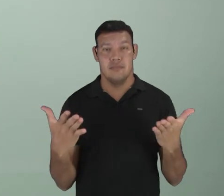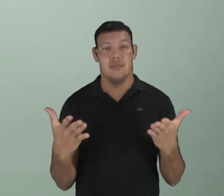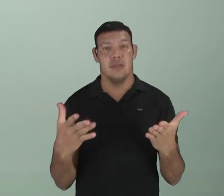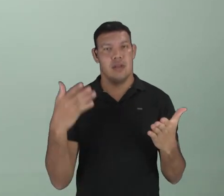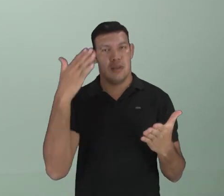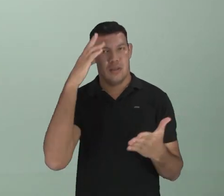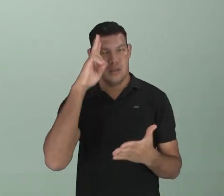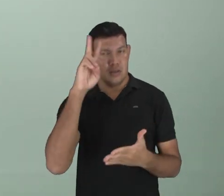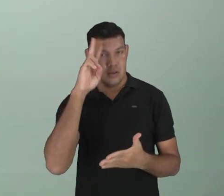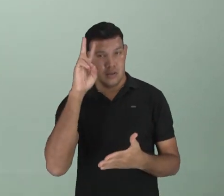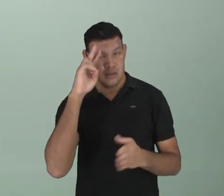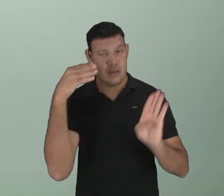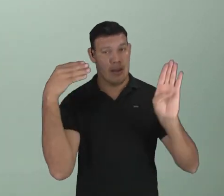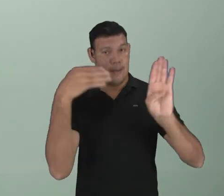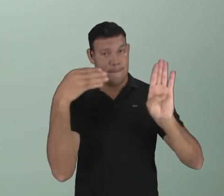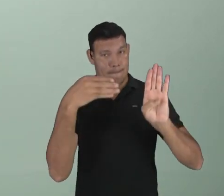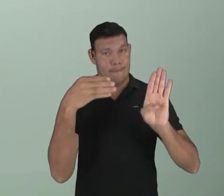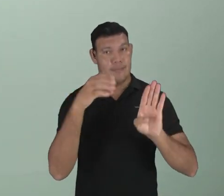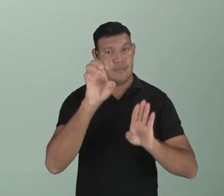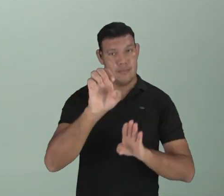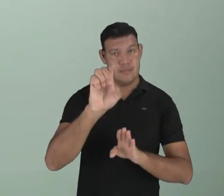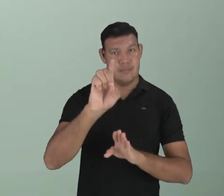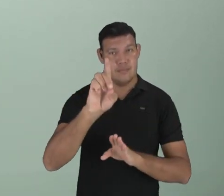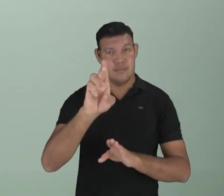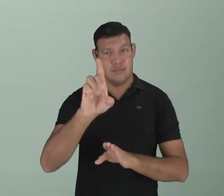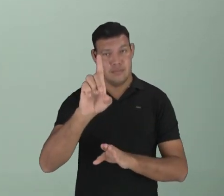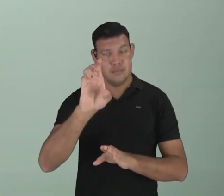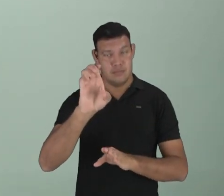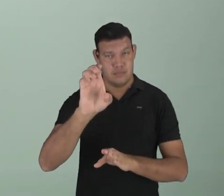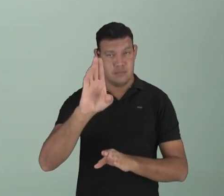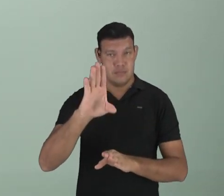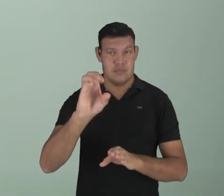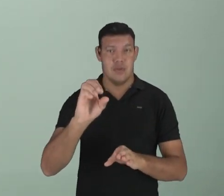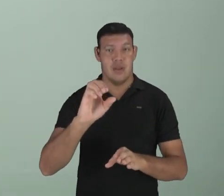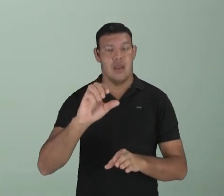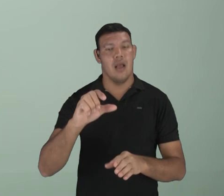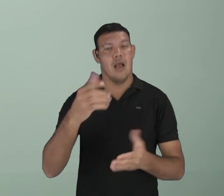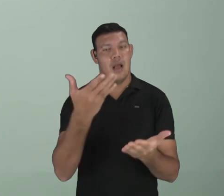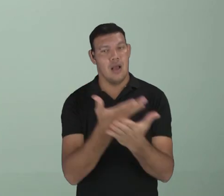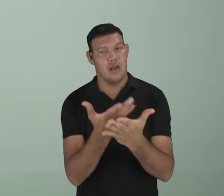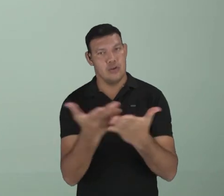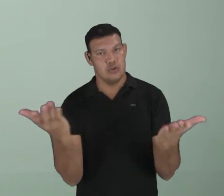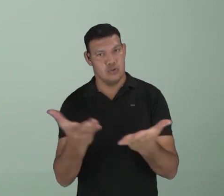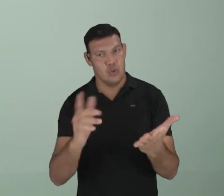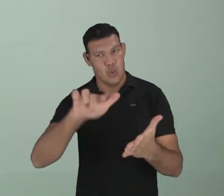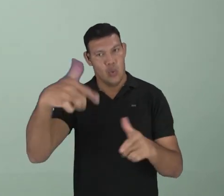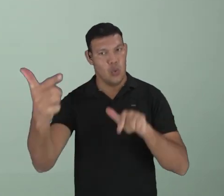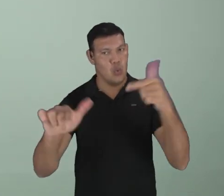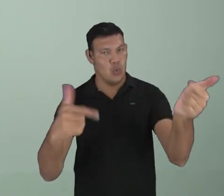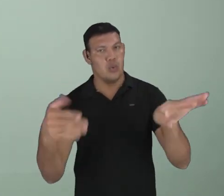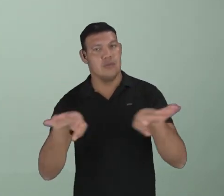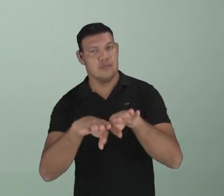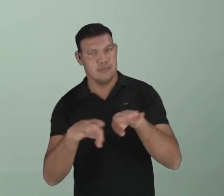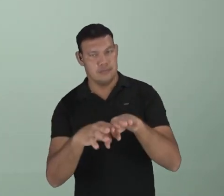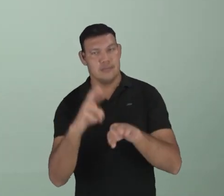esqueçam de acessar a plataforma, lá vocês terão acesso a essa aula e a outras, né? Pesquise ainda mais esse tema da nossa